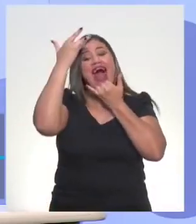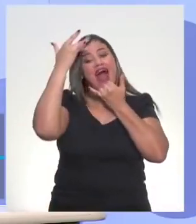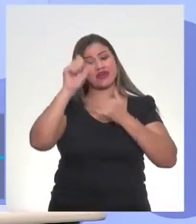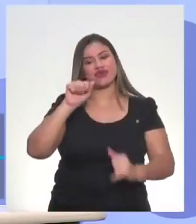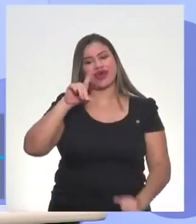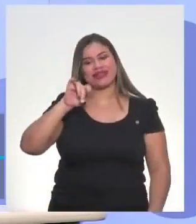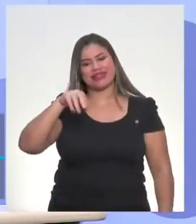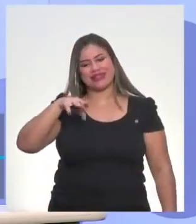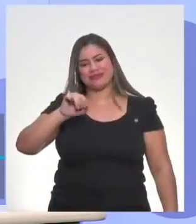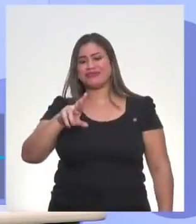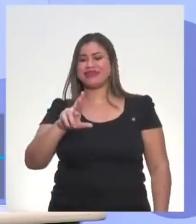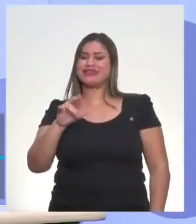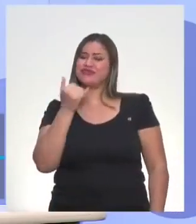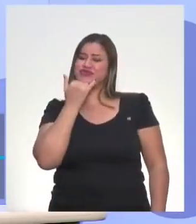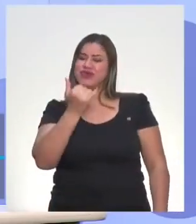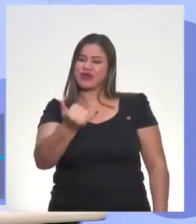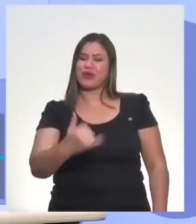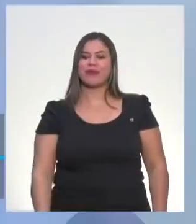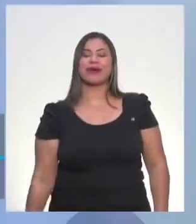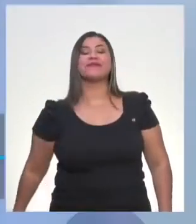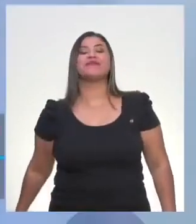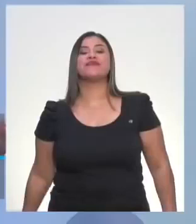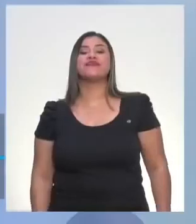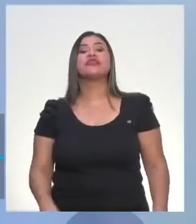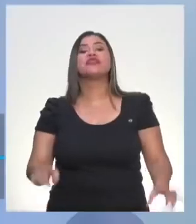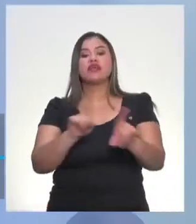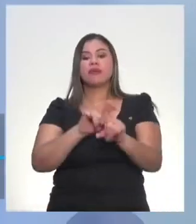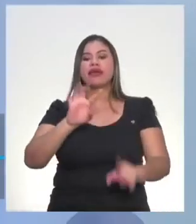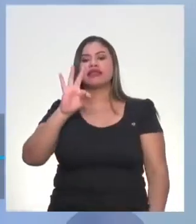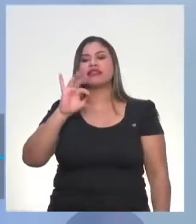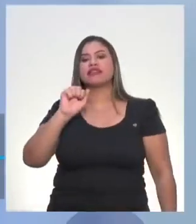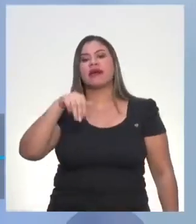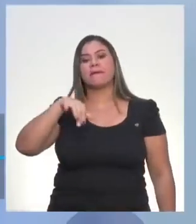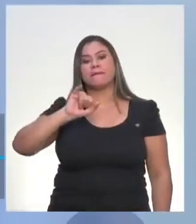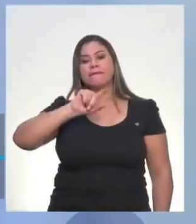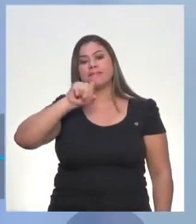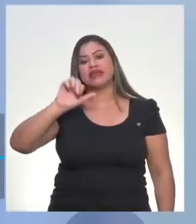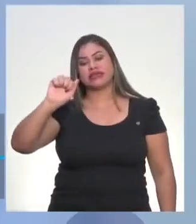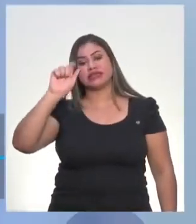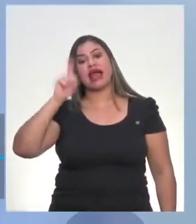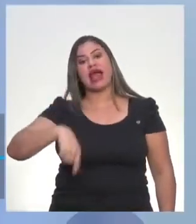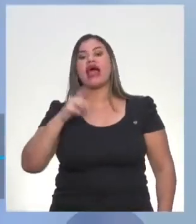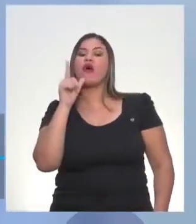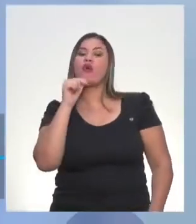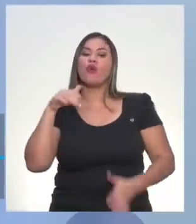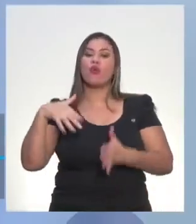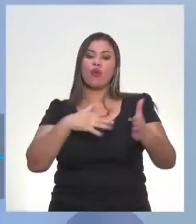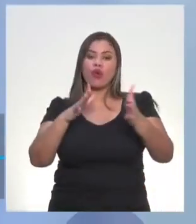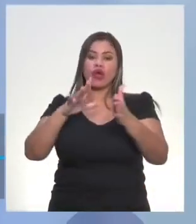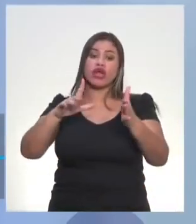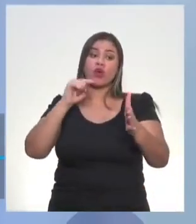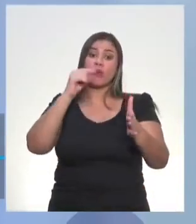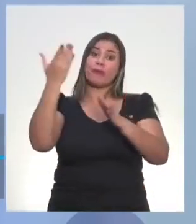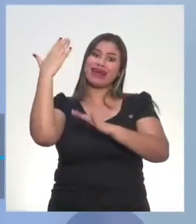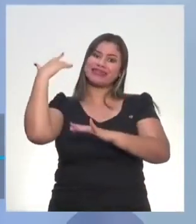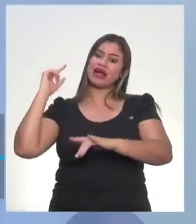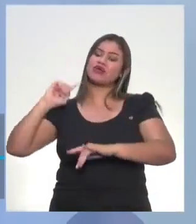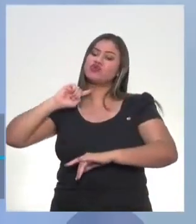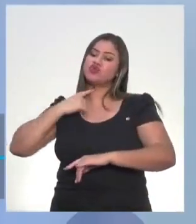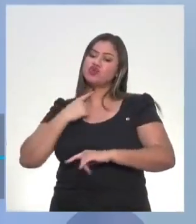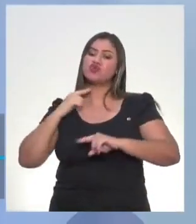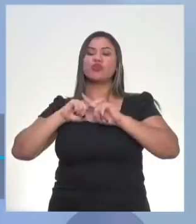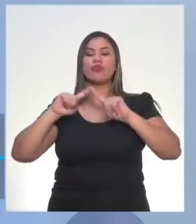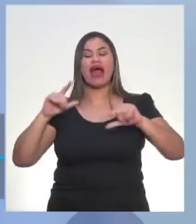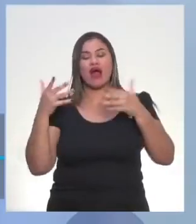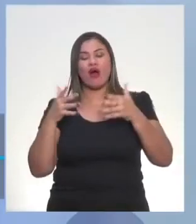Desculpa também. Que pena. Então, a gente tem o rio Tamisa, que é um exemplo de recuperação do rio poluente, mas leva